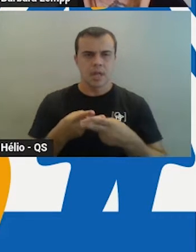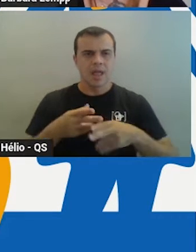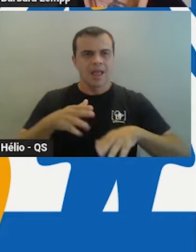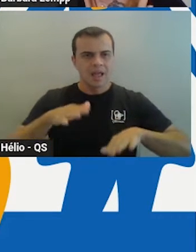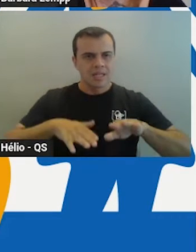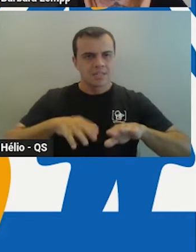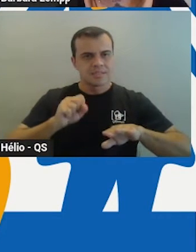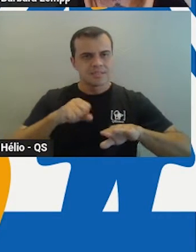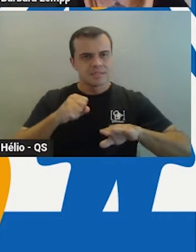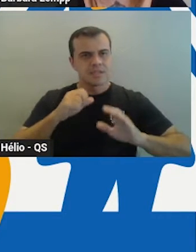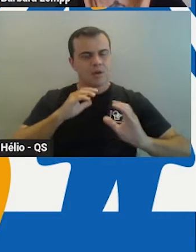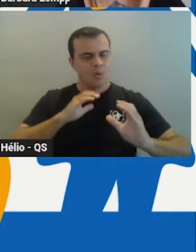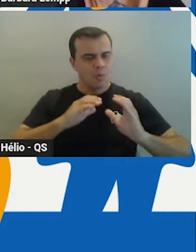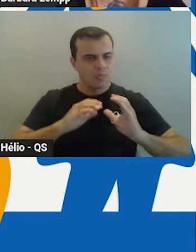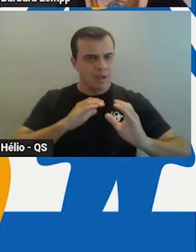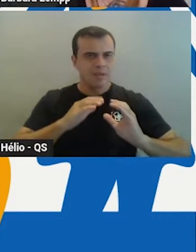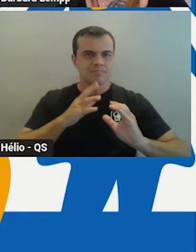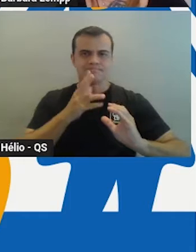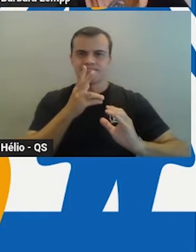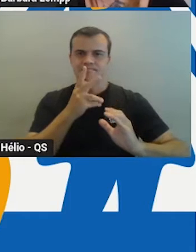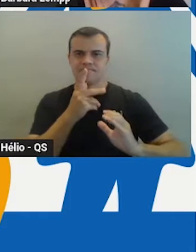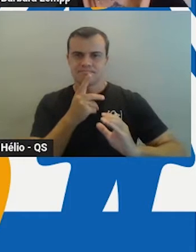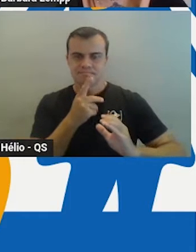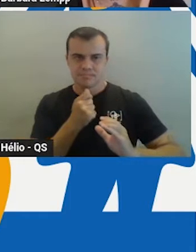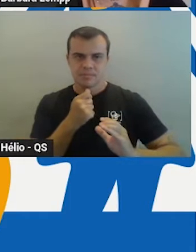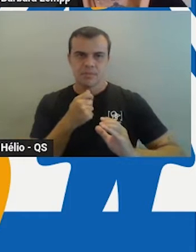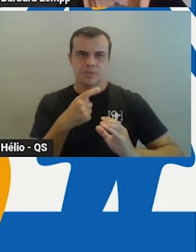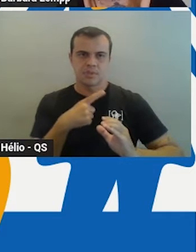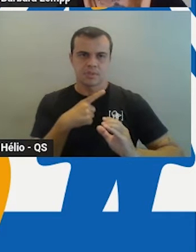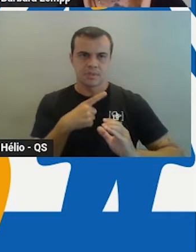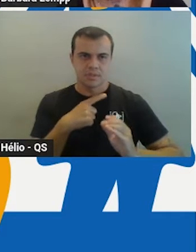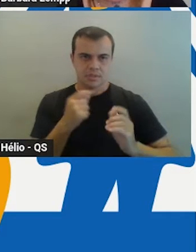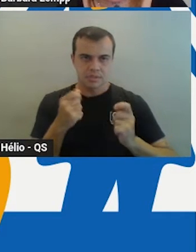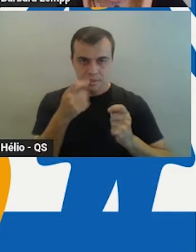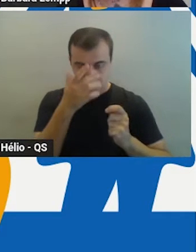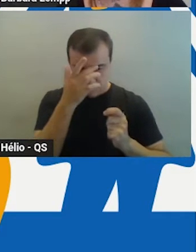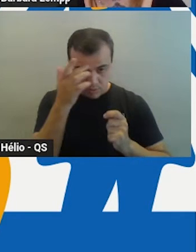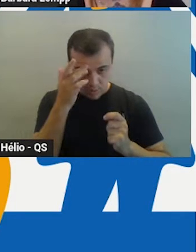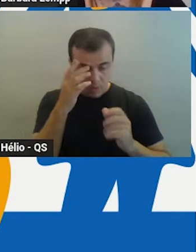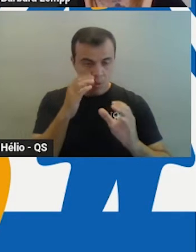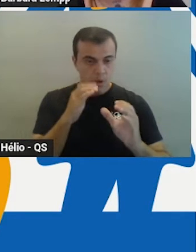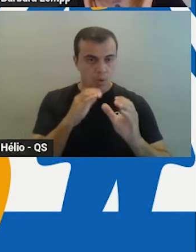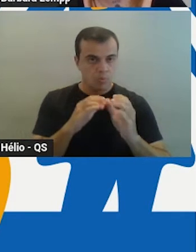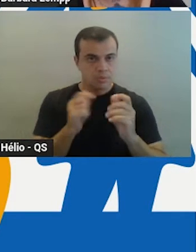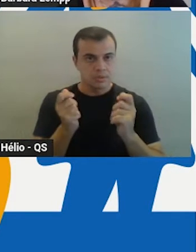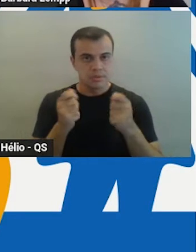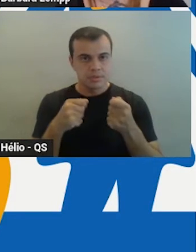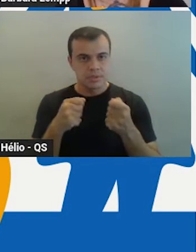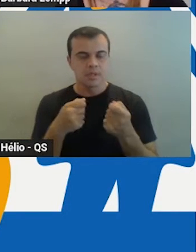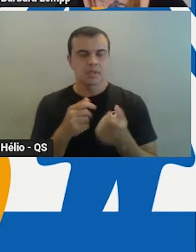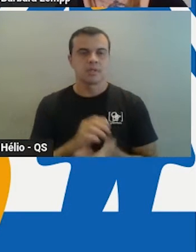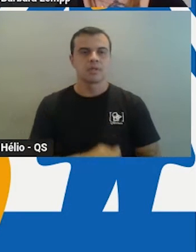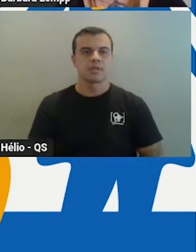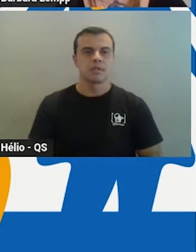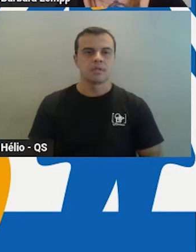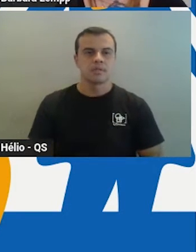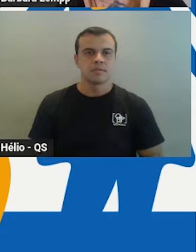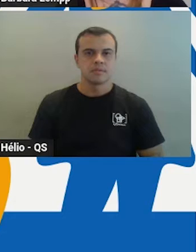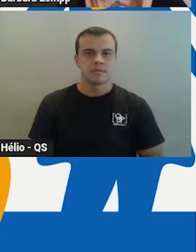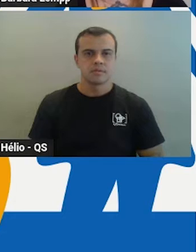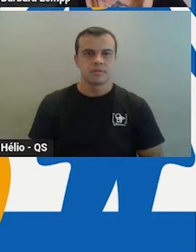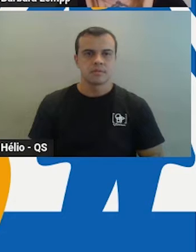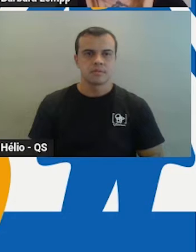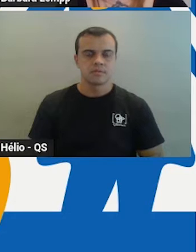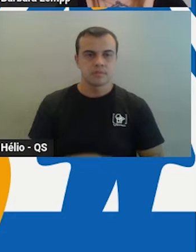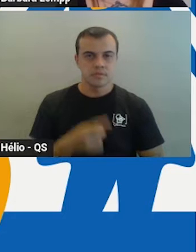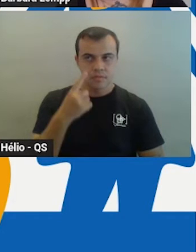a comunicação vai levar tempo, dê um espaço para a pessoa se comunicar, se expressar, e às vezes